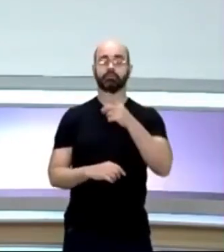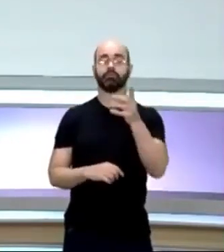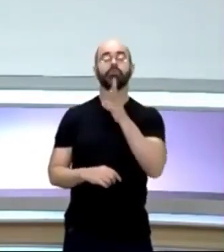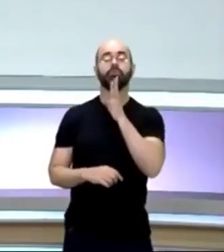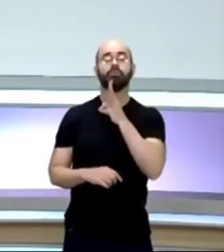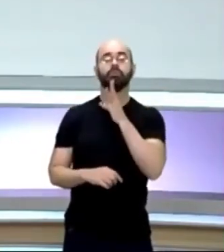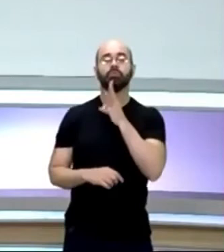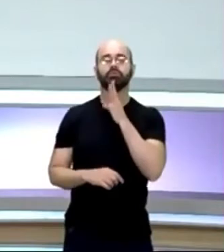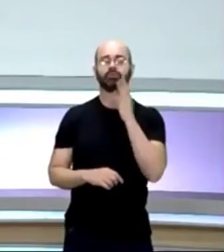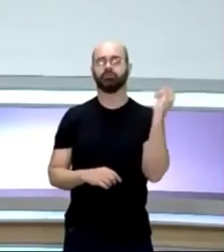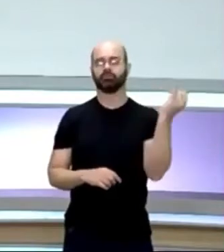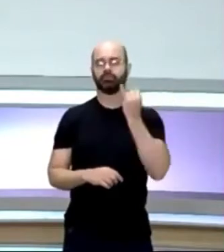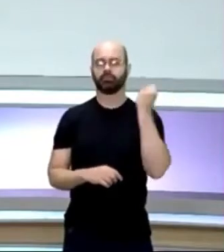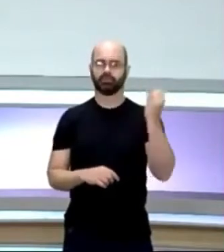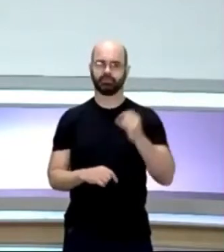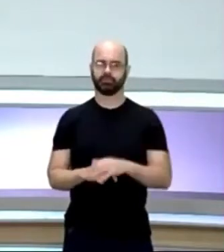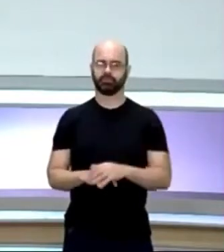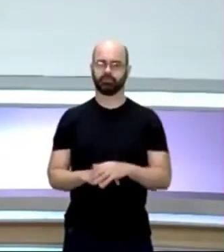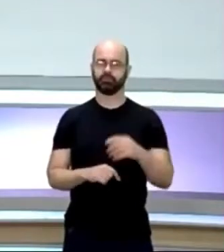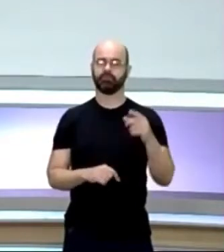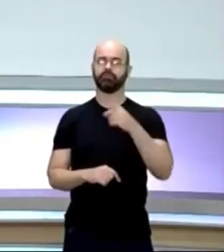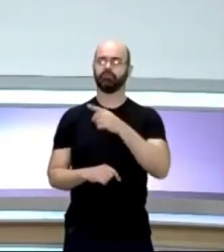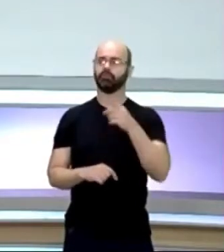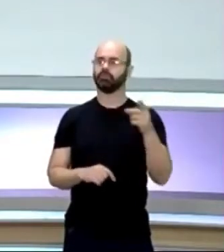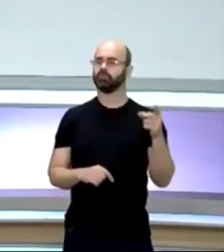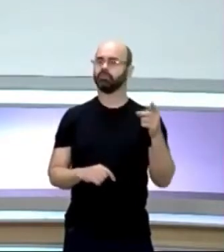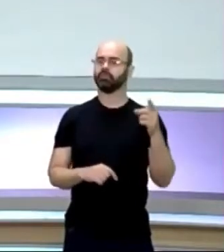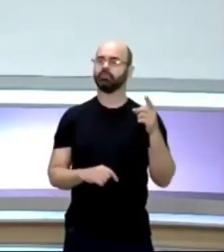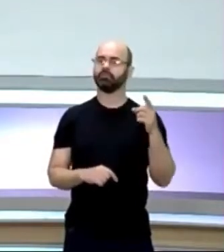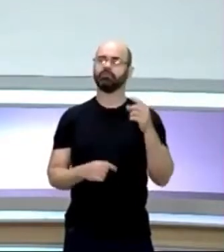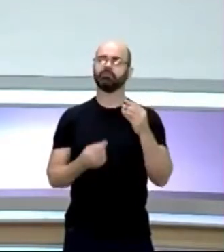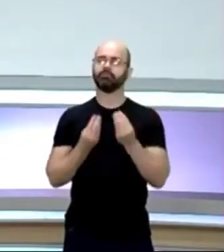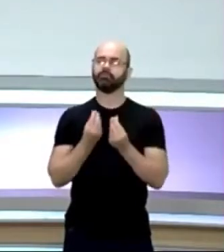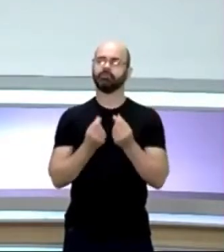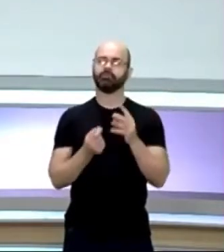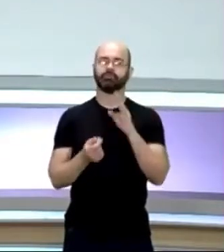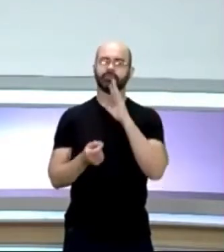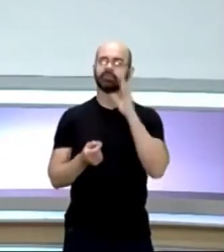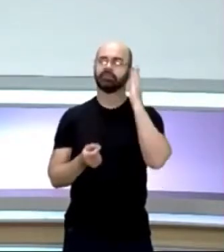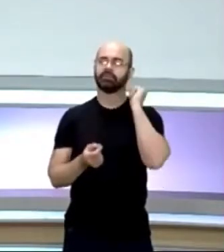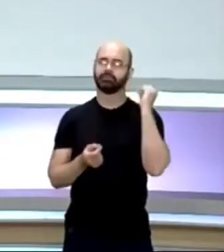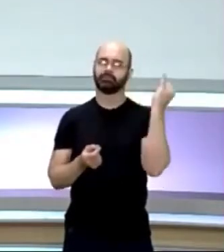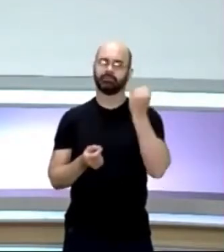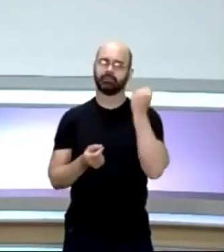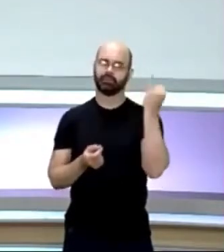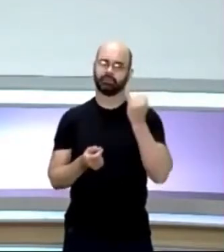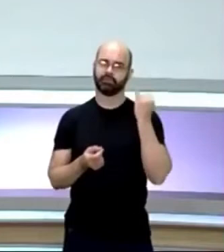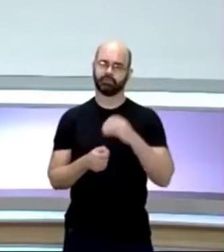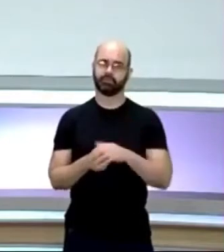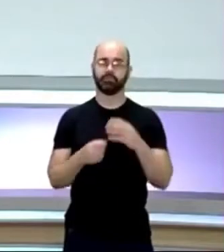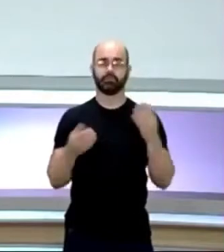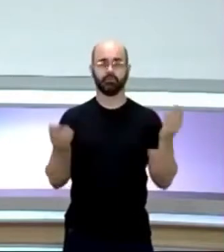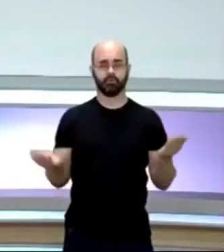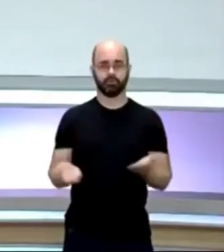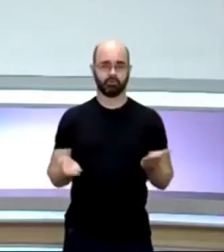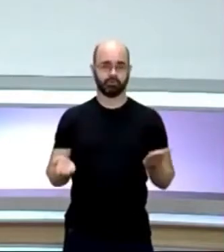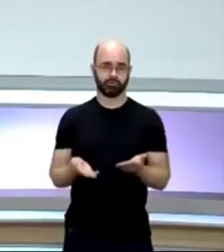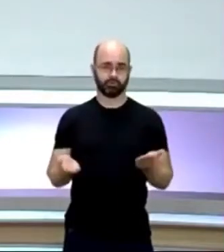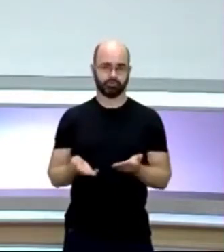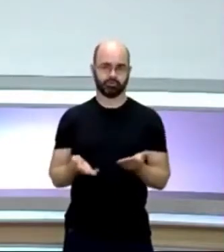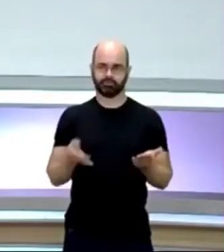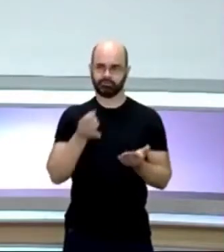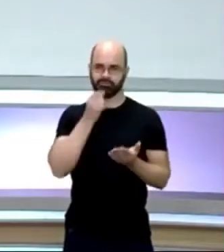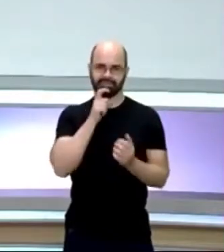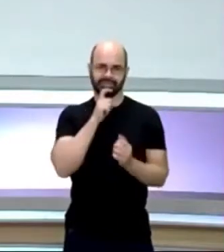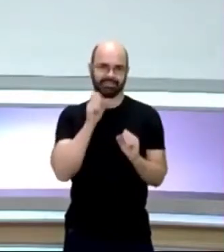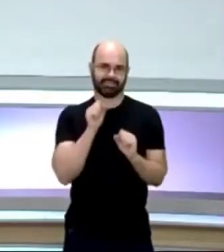né? Então é interessante vocês terem essa noção de clima, né? Hoje mesmo, né, aqui está fazendo frio,